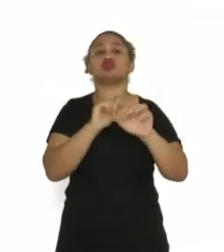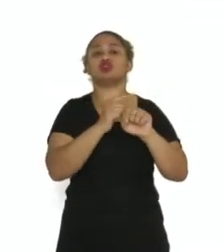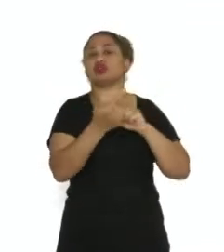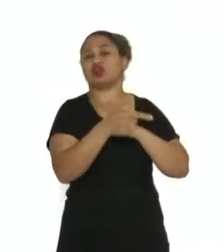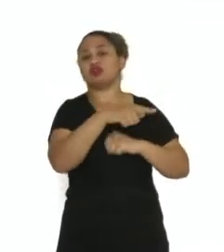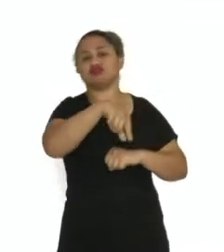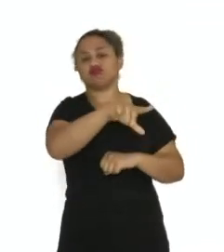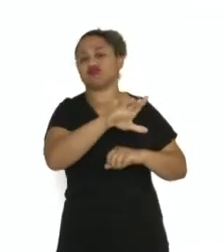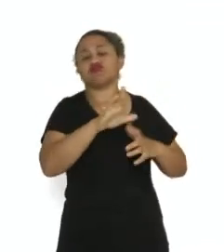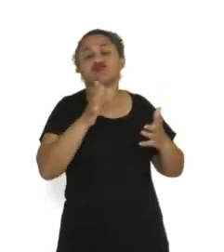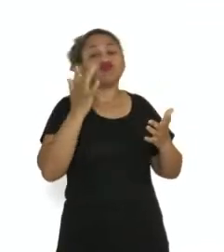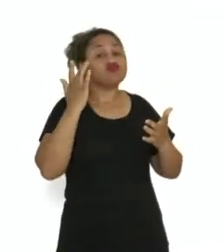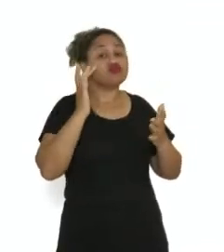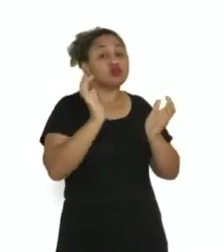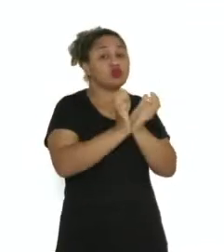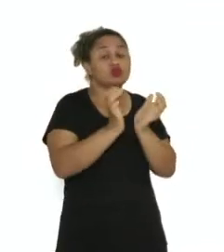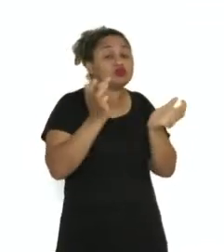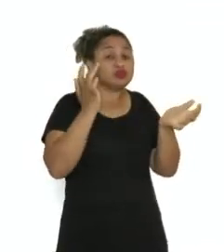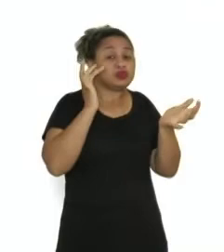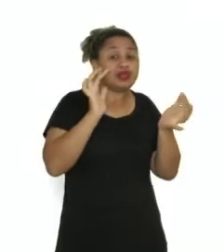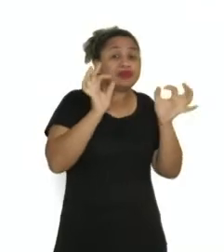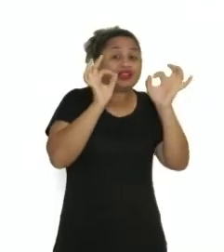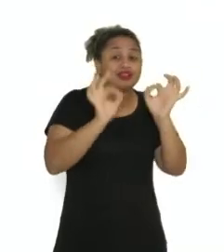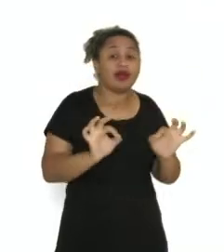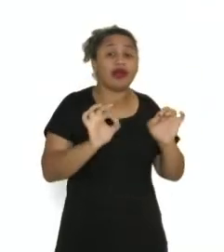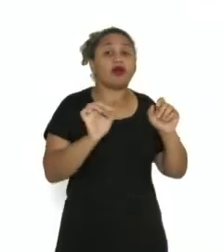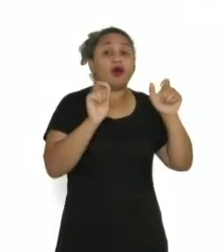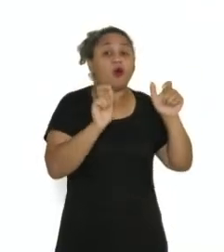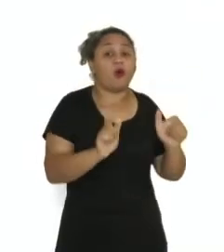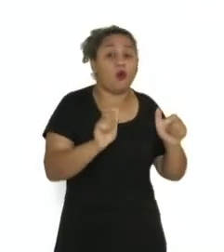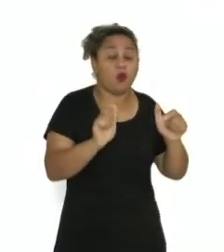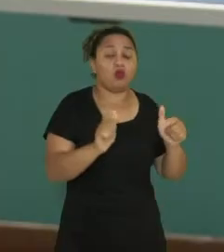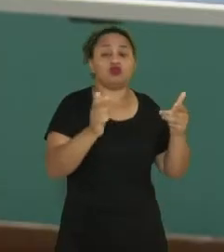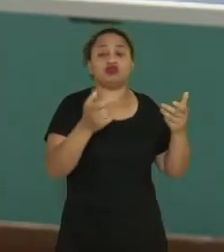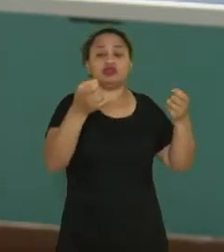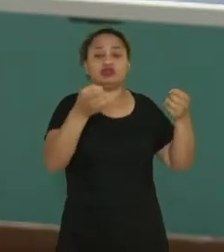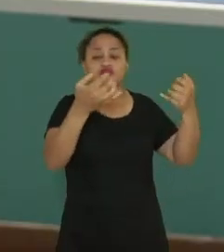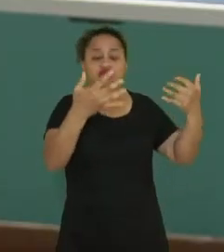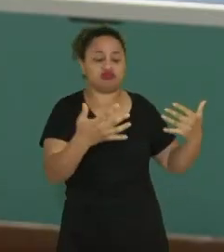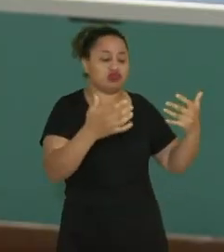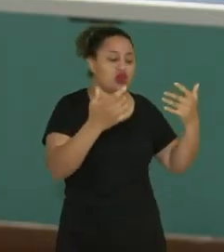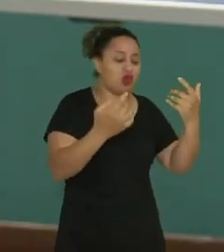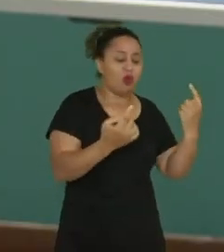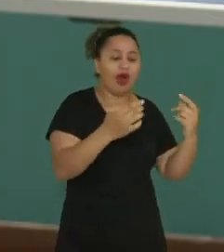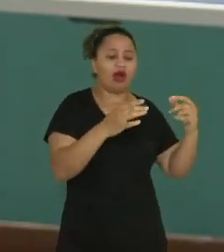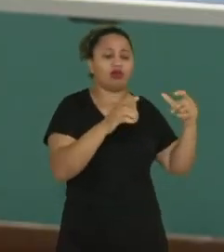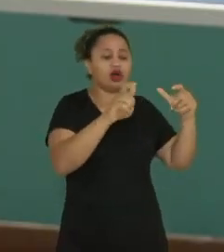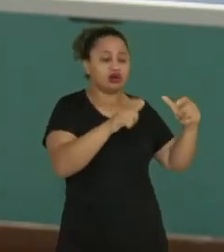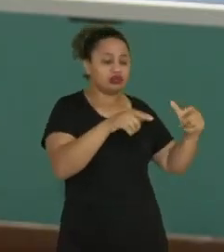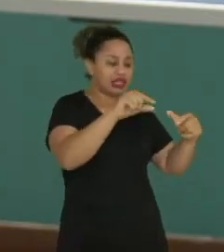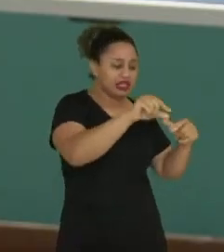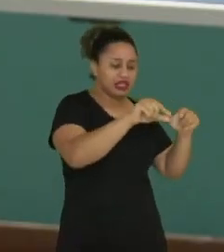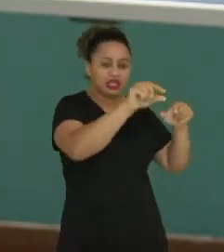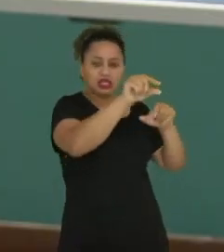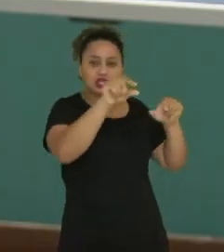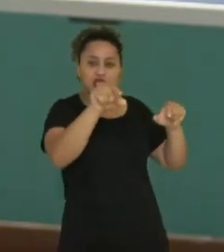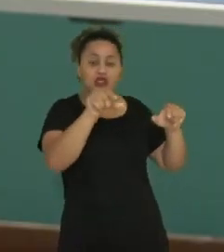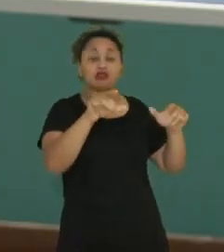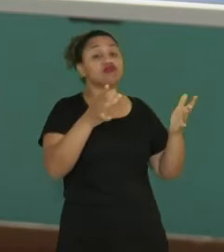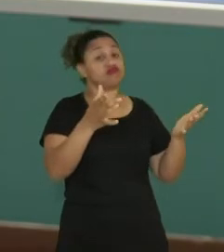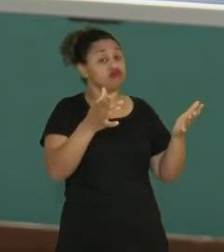definida. Quando a gente diz mal definida, é no sentido que é difícil você afirmar, né, os limites de cada